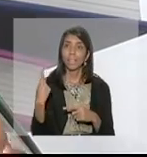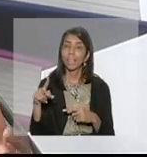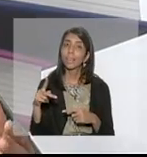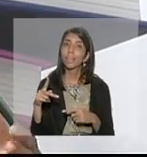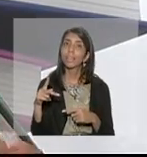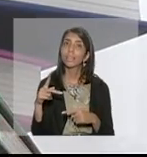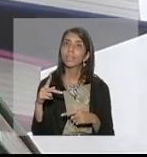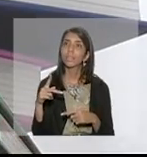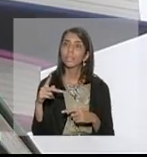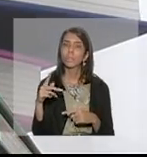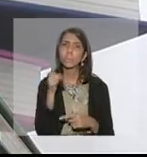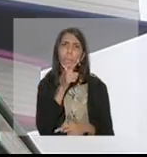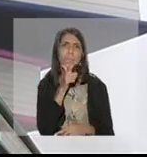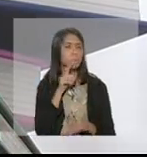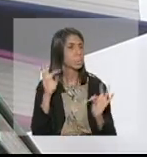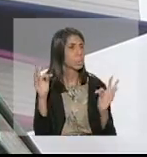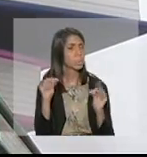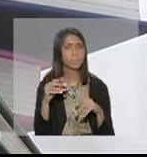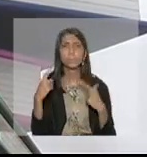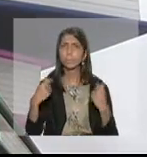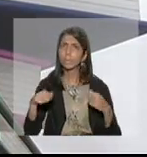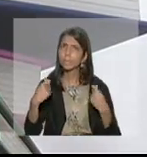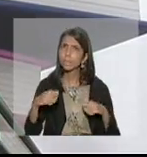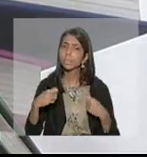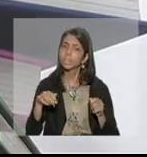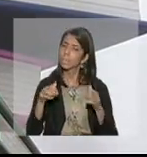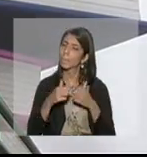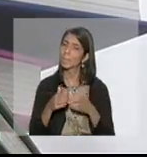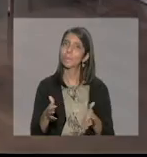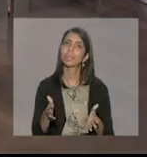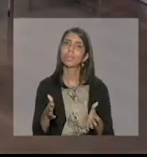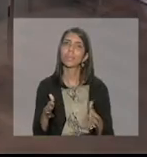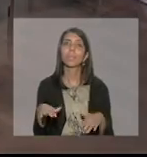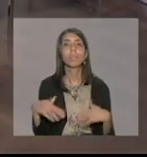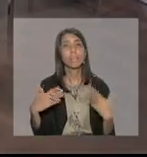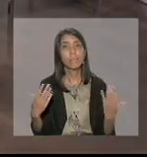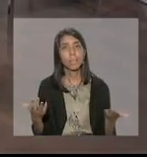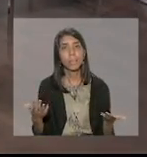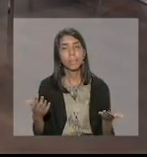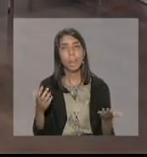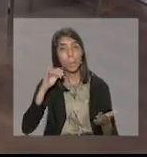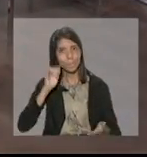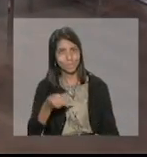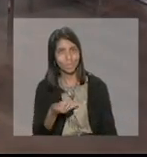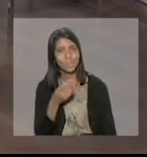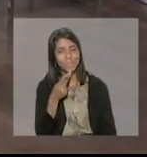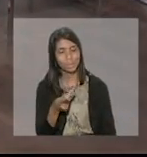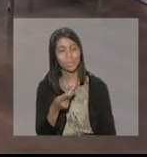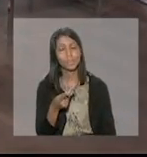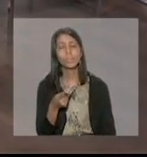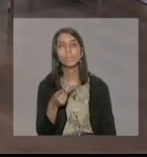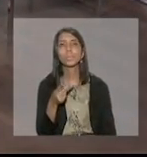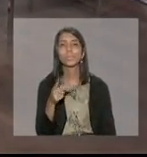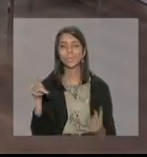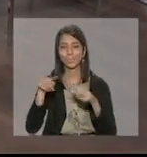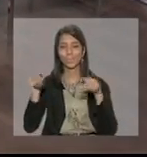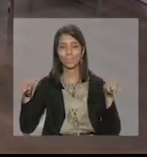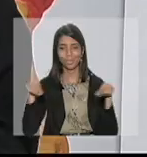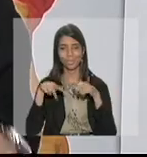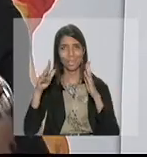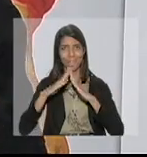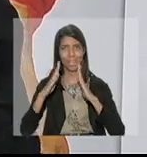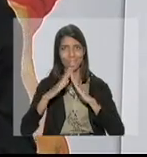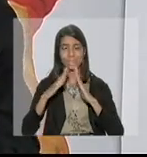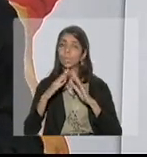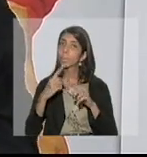eles levaram um alimento, que era tudo aquilo que eles precisavam para recomeçar. Claro. E aí, só pegando o ganchinho lá, que ela estava falando do quintal,